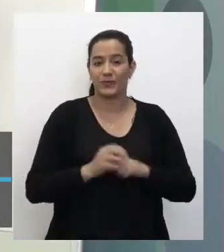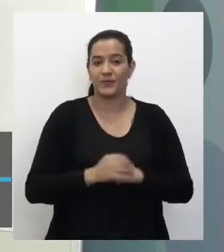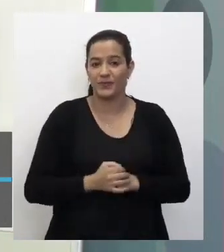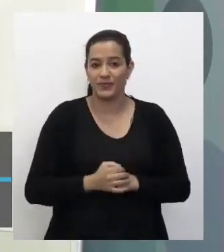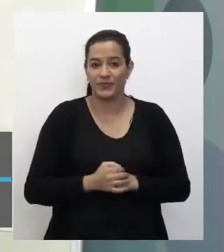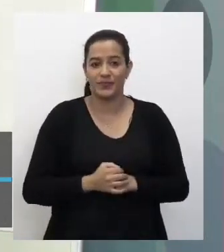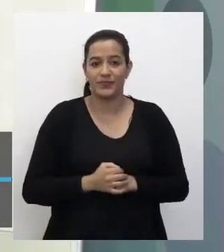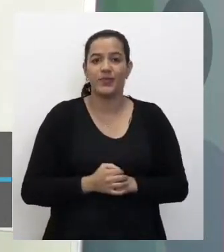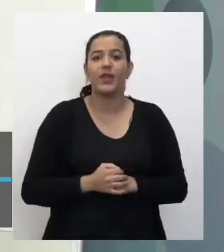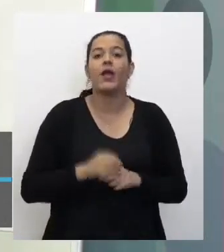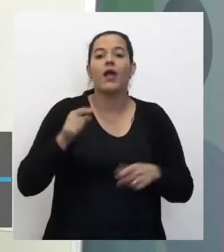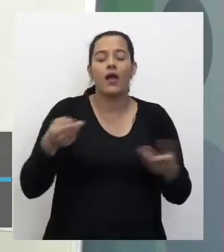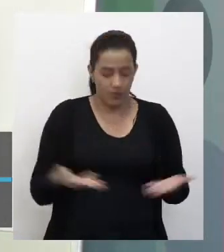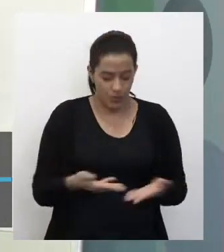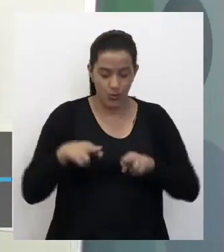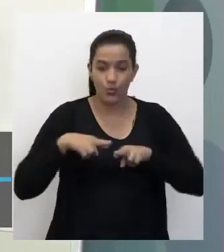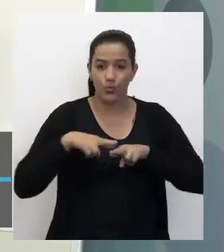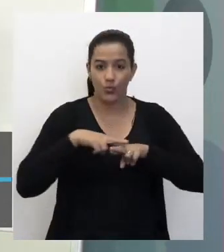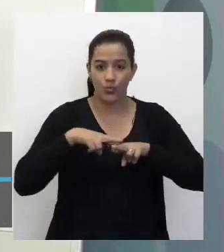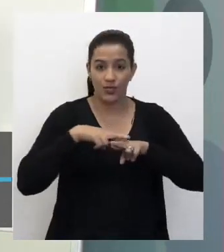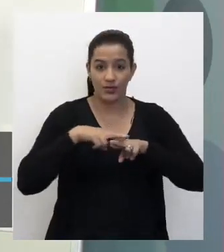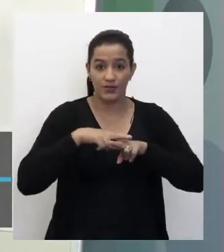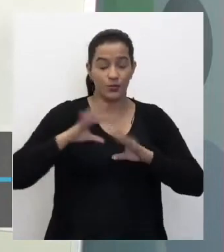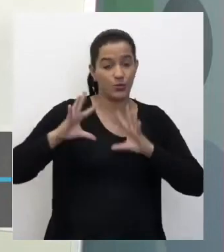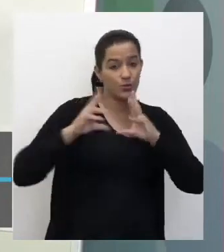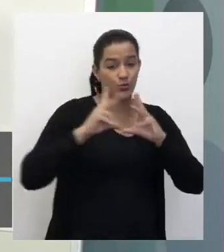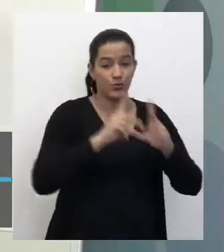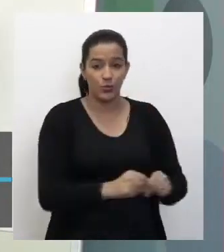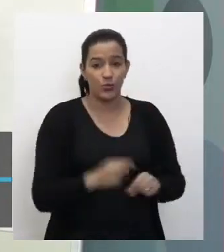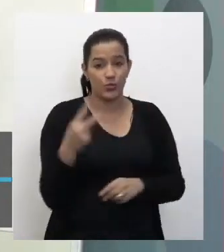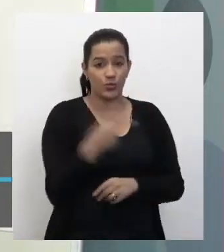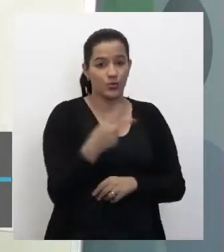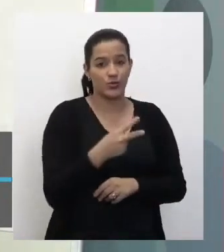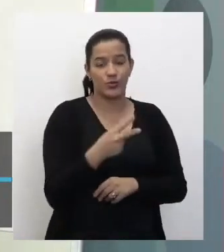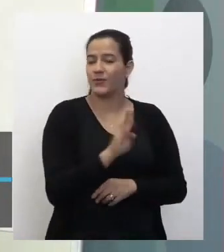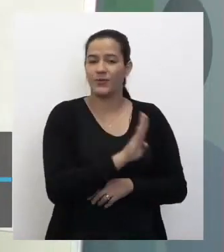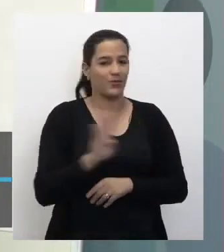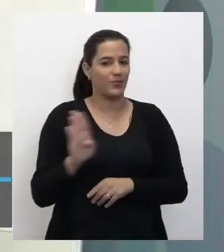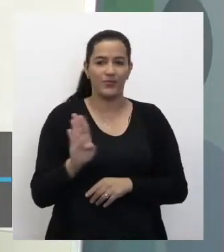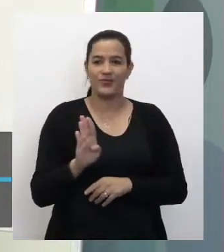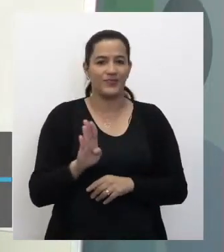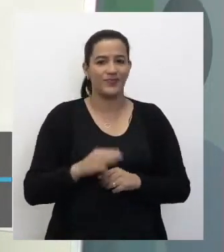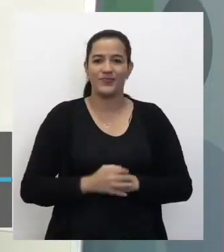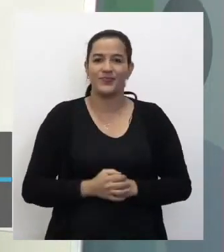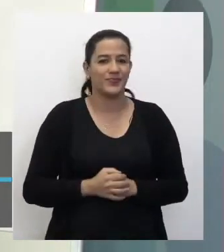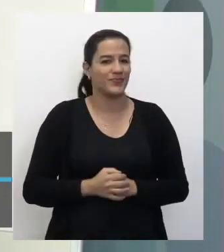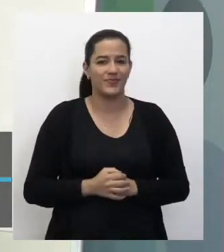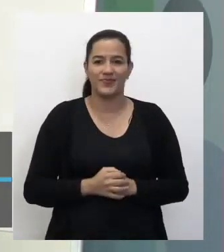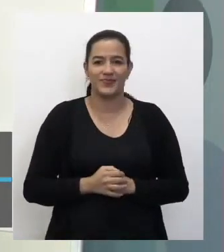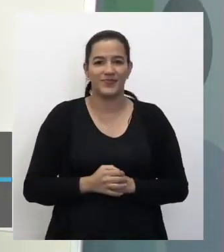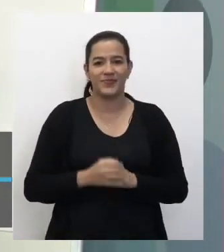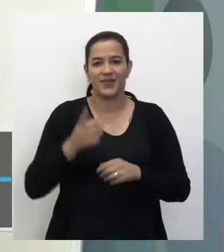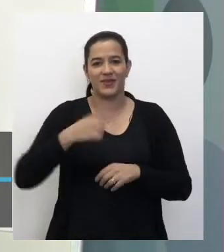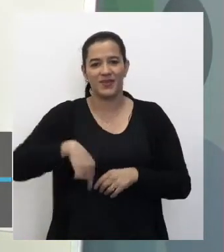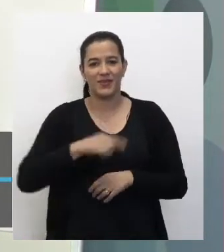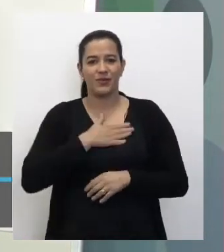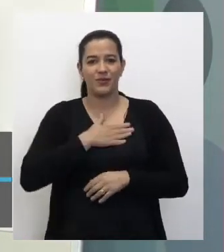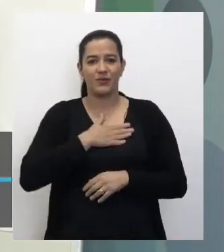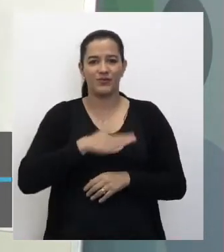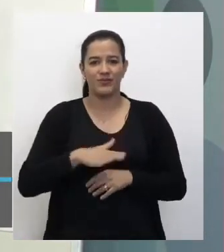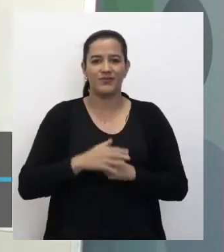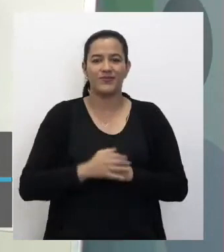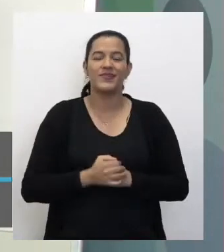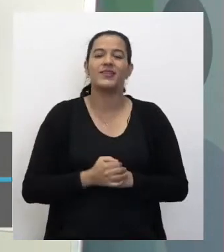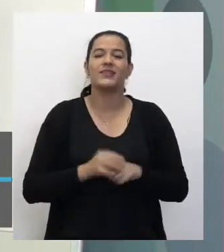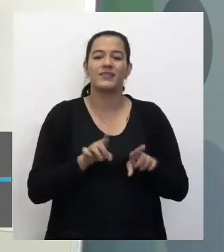ser uma revisão de todo o segundo bimestre. Então, tudo que nós vimos vai ser revisto na aula de hoje. Então, não é aula repetida,